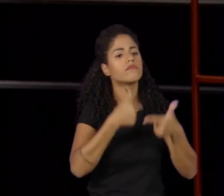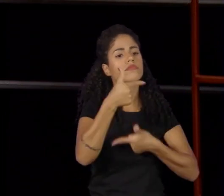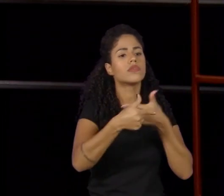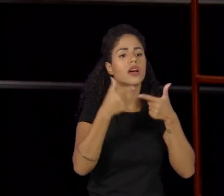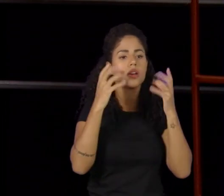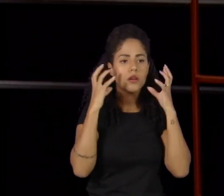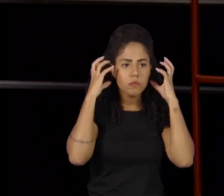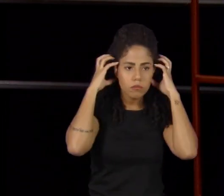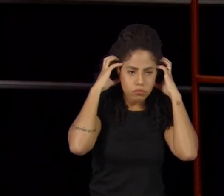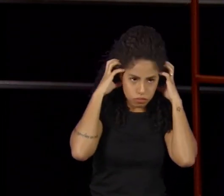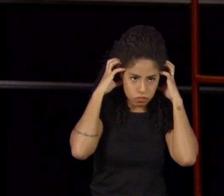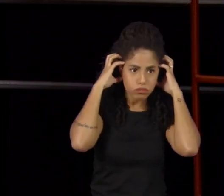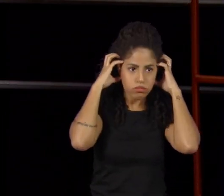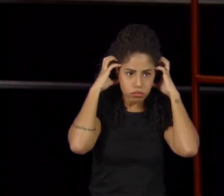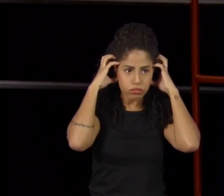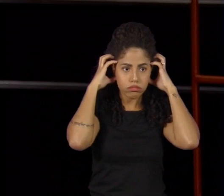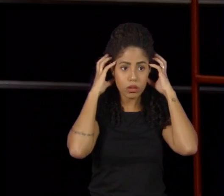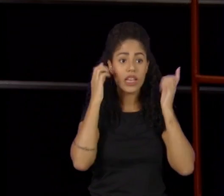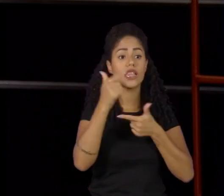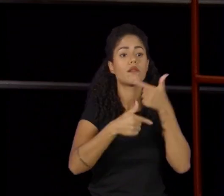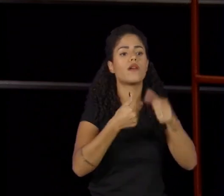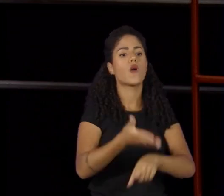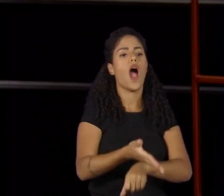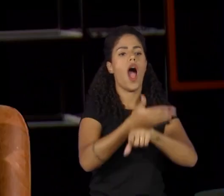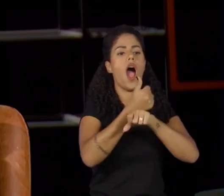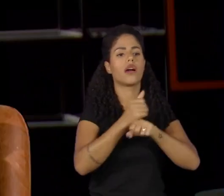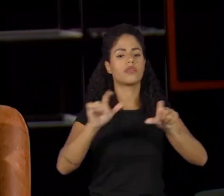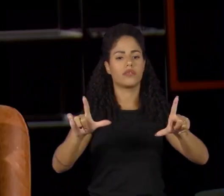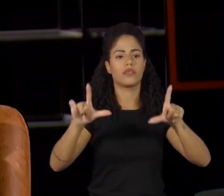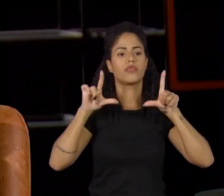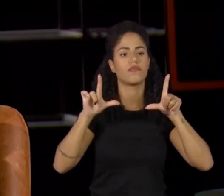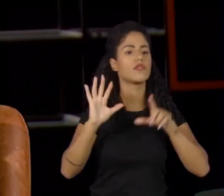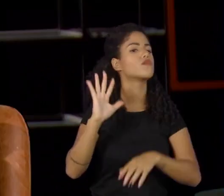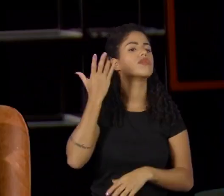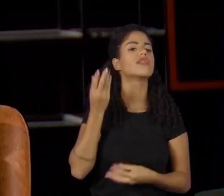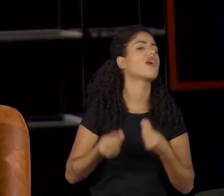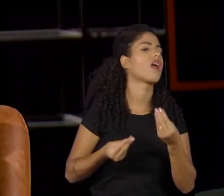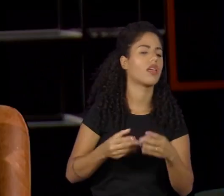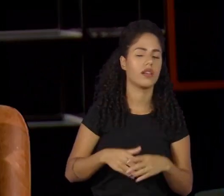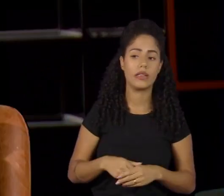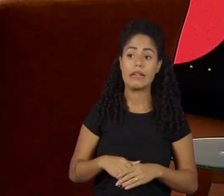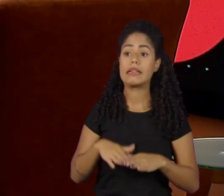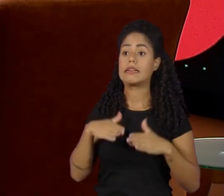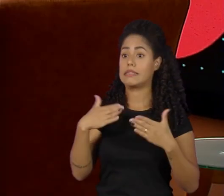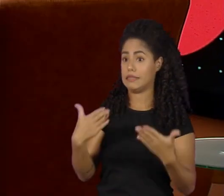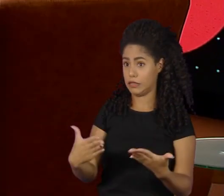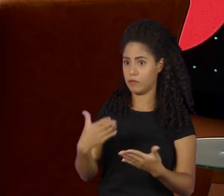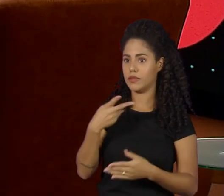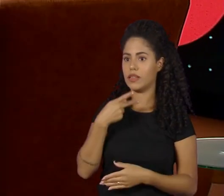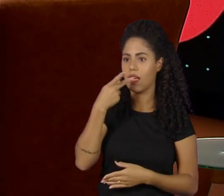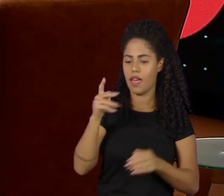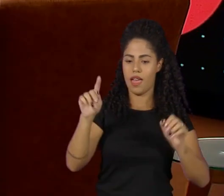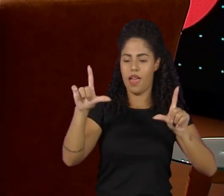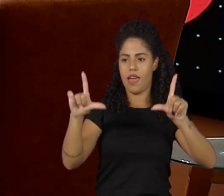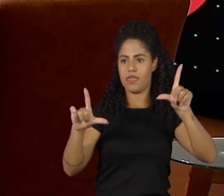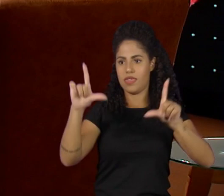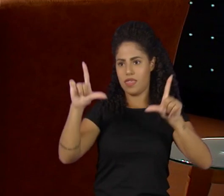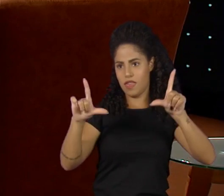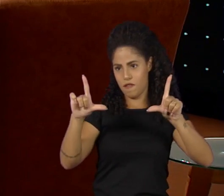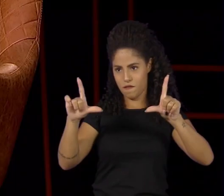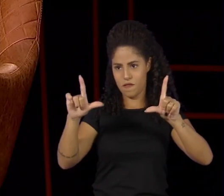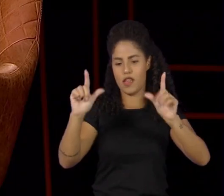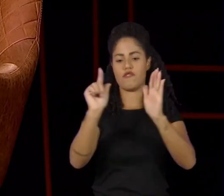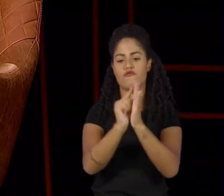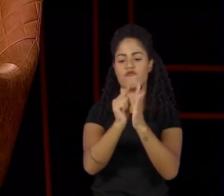TV antes dela ser inaugurada. Como é que foi isso? Uma coisa que eu gostaria de dizer, a TV Jornal do Comércio foi a